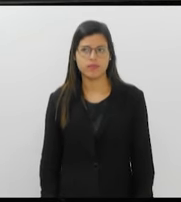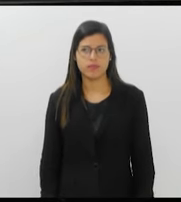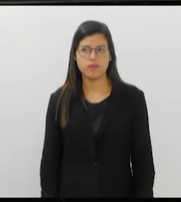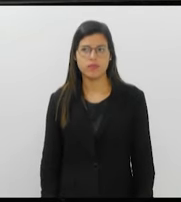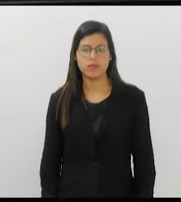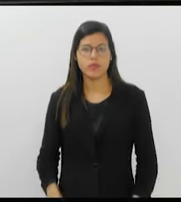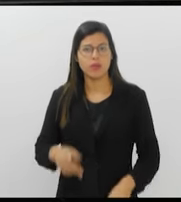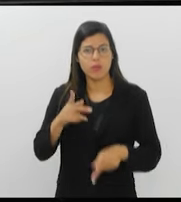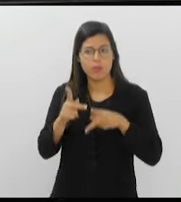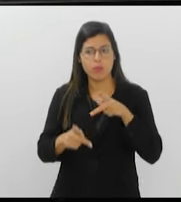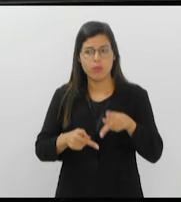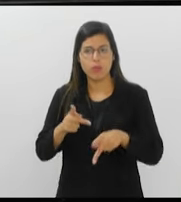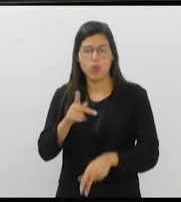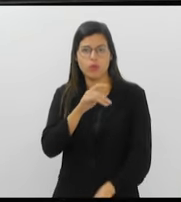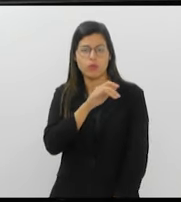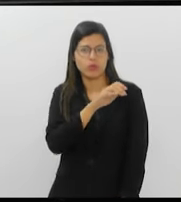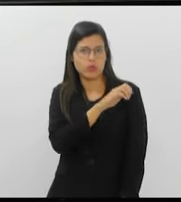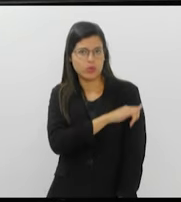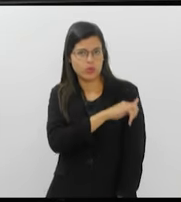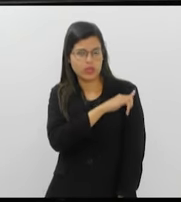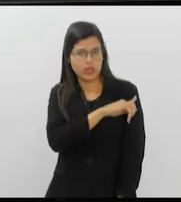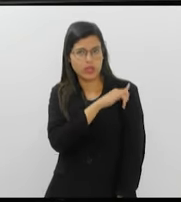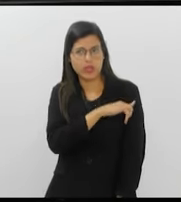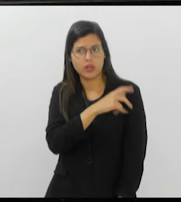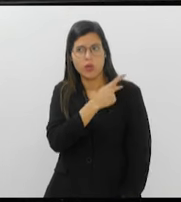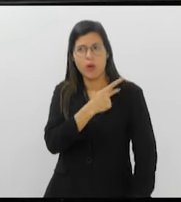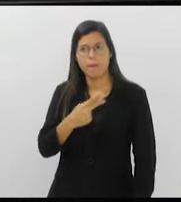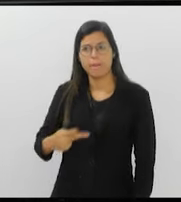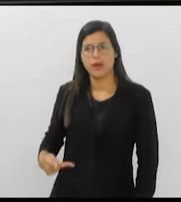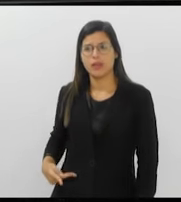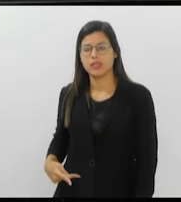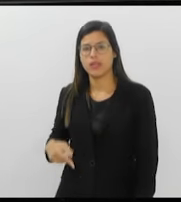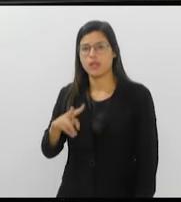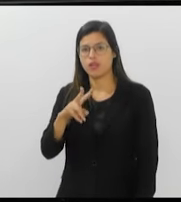Povo do estado do Rio de Janeiro, presidente Val,